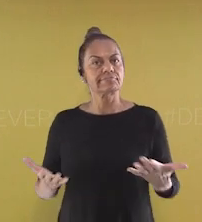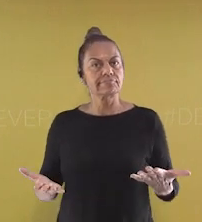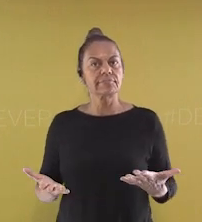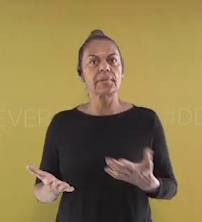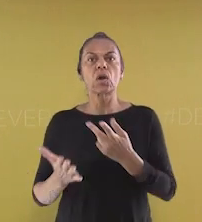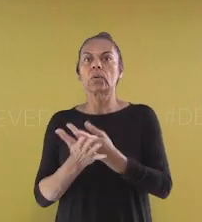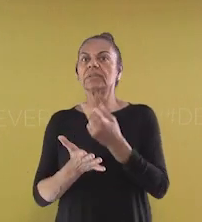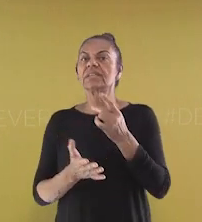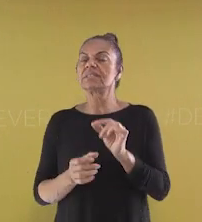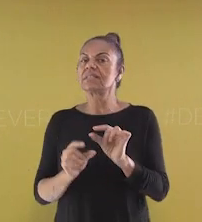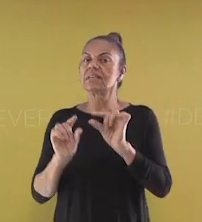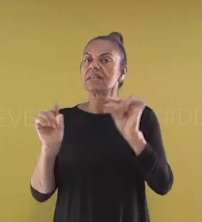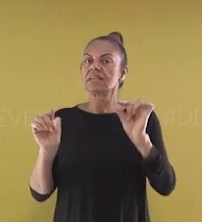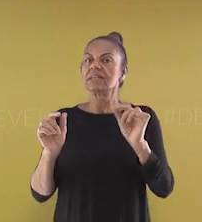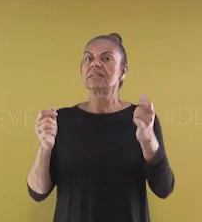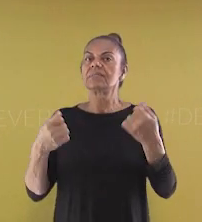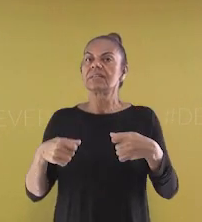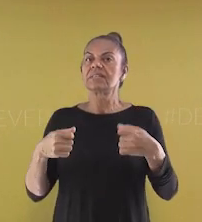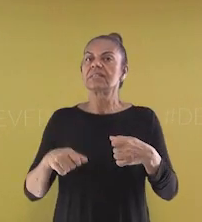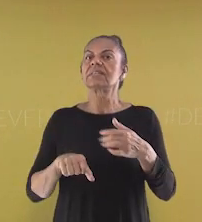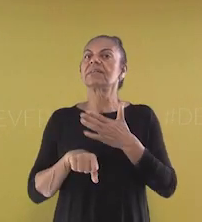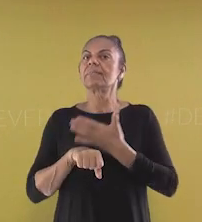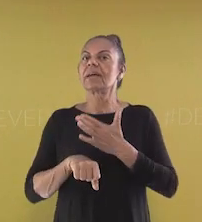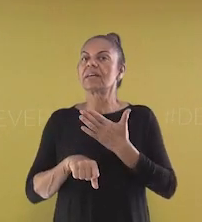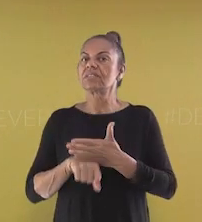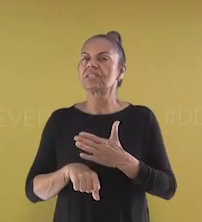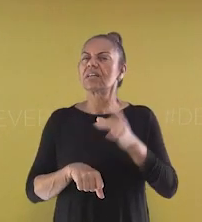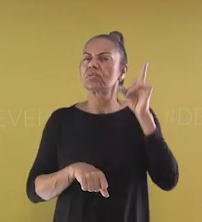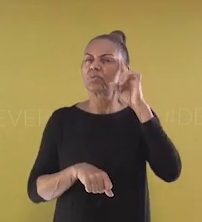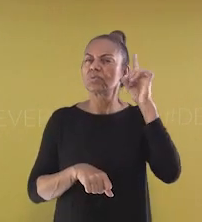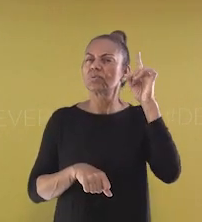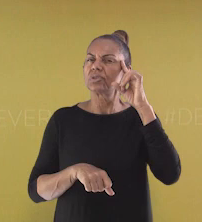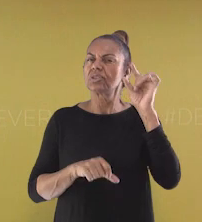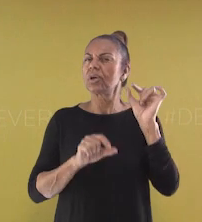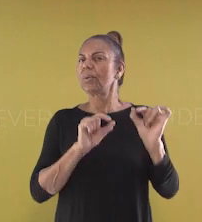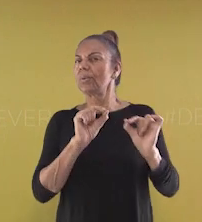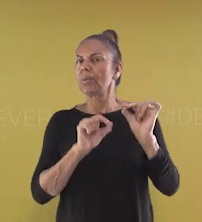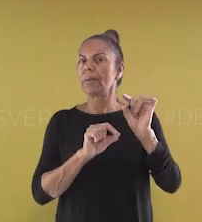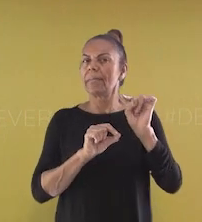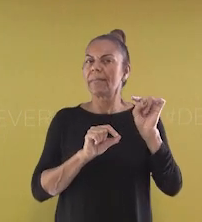E para isso, ter hábitos como a prática